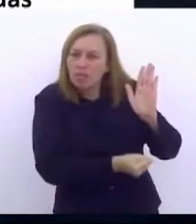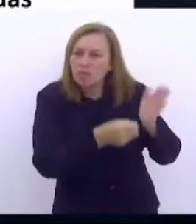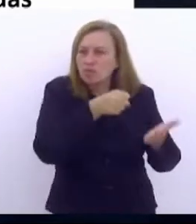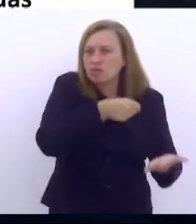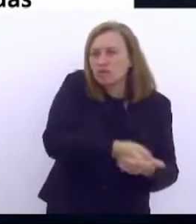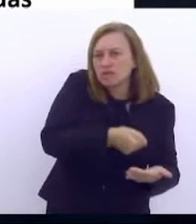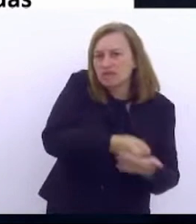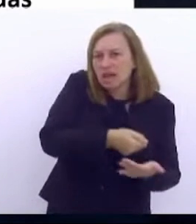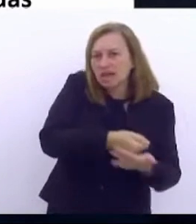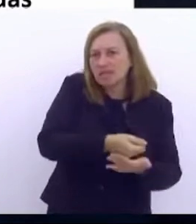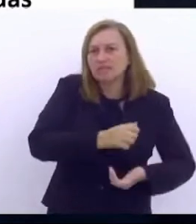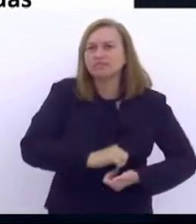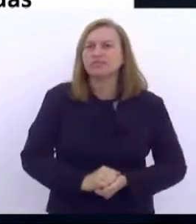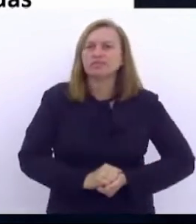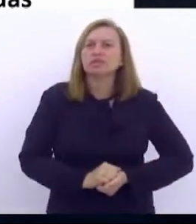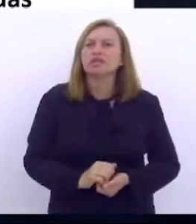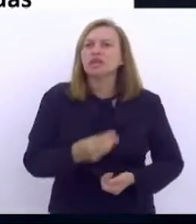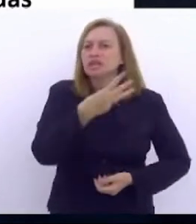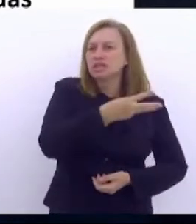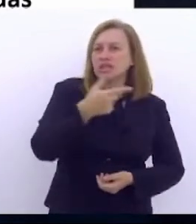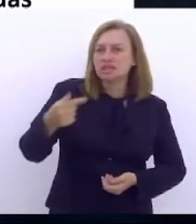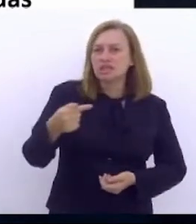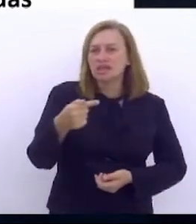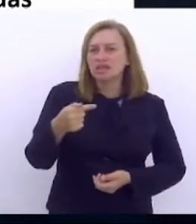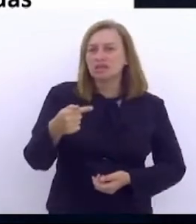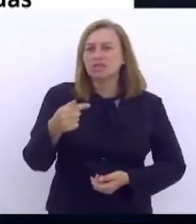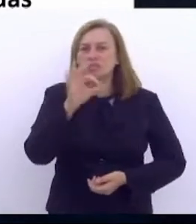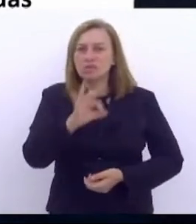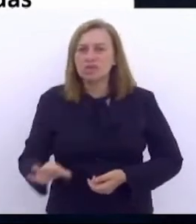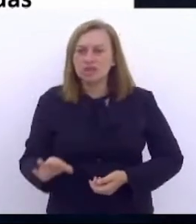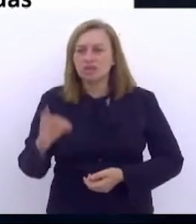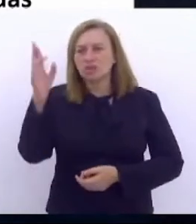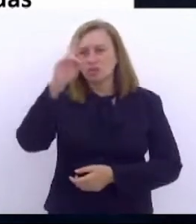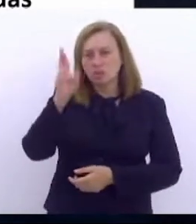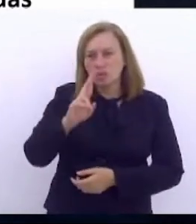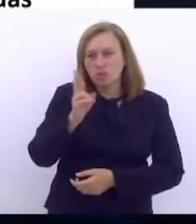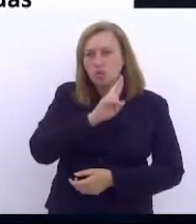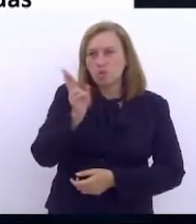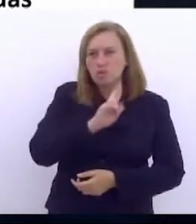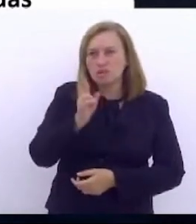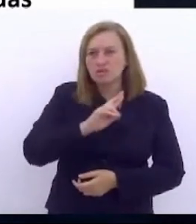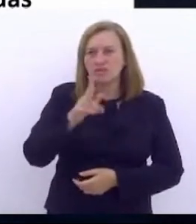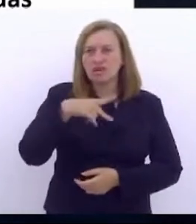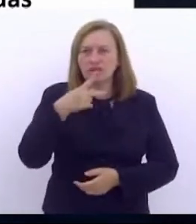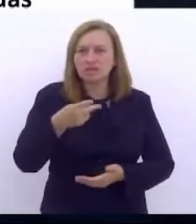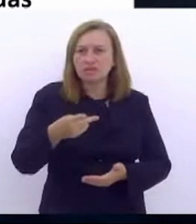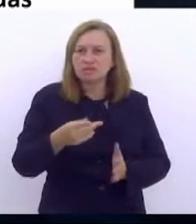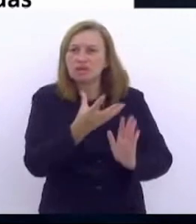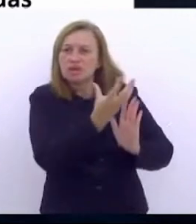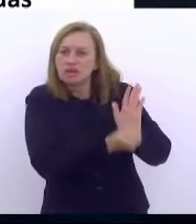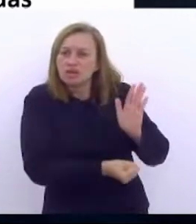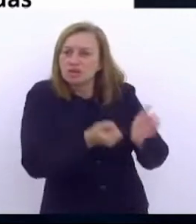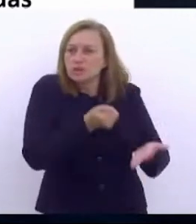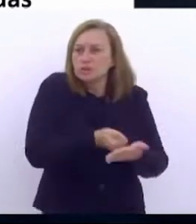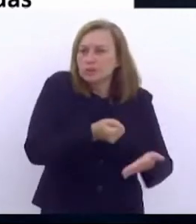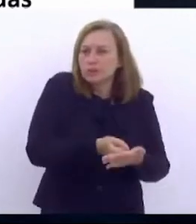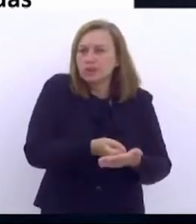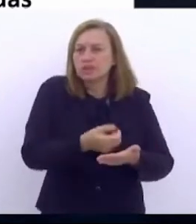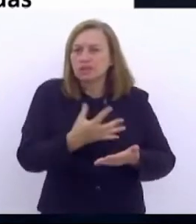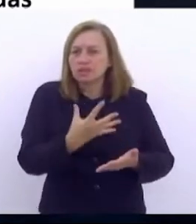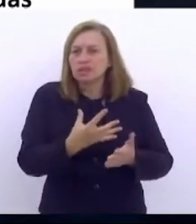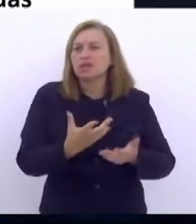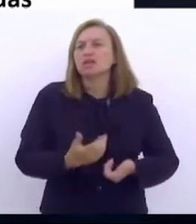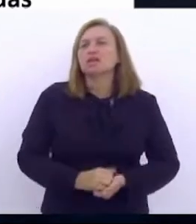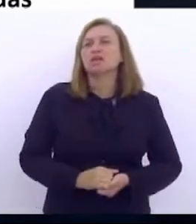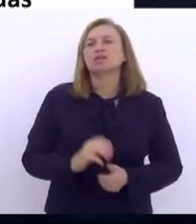pouco mais antiga, e 37% das russas também falaram que foram forçadas, pressionadas a abortar.